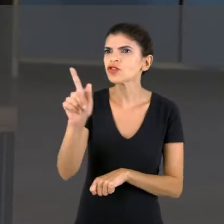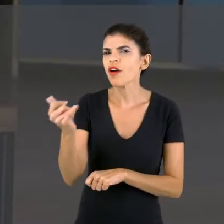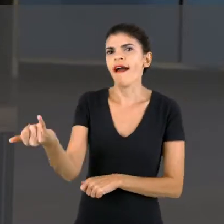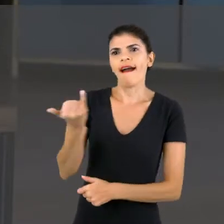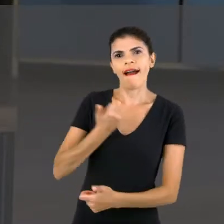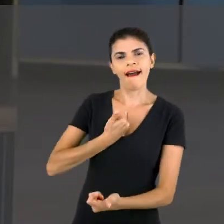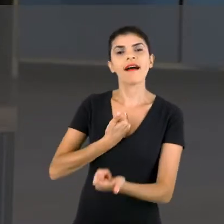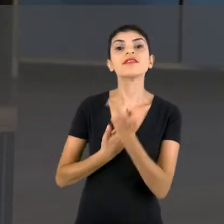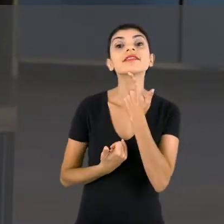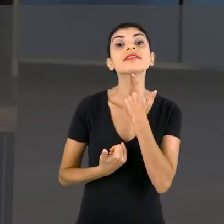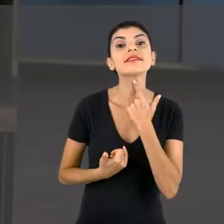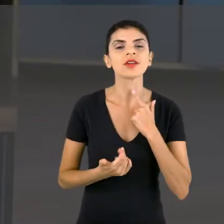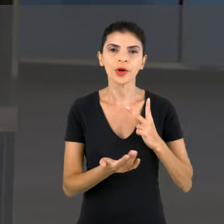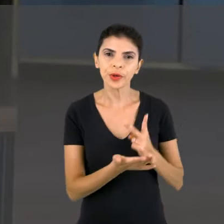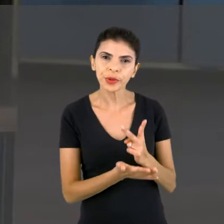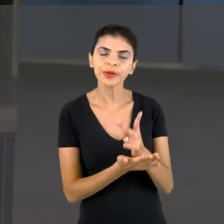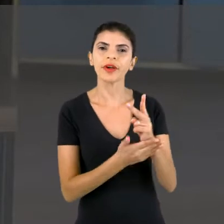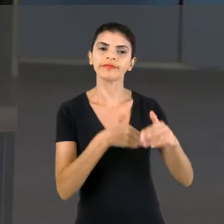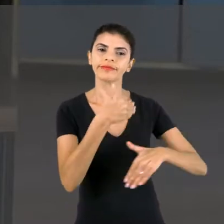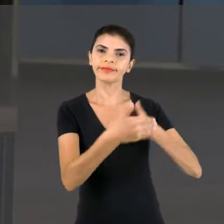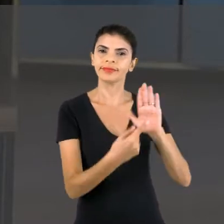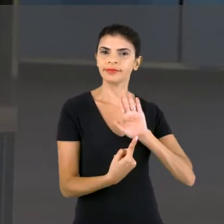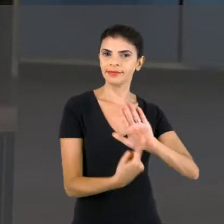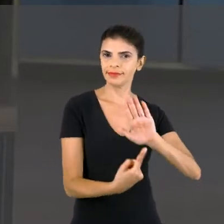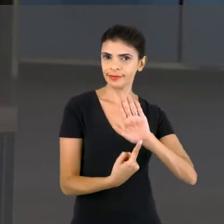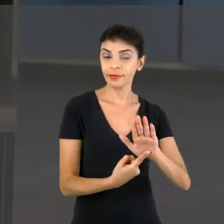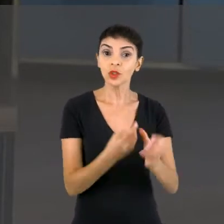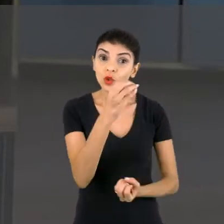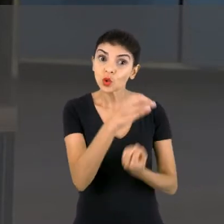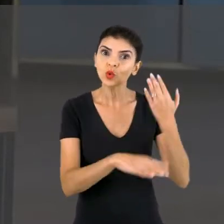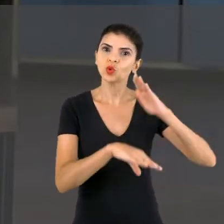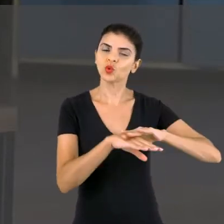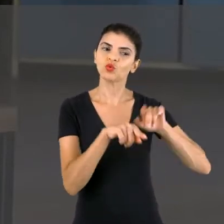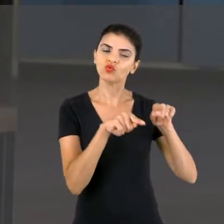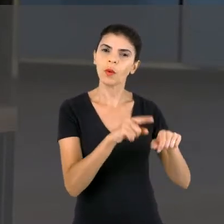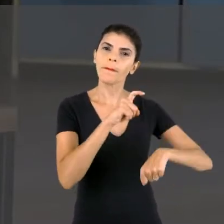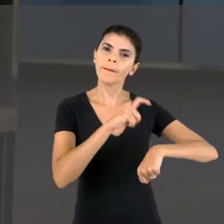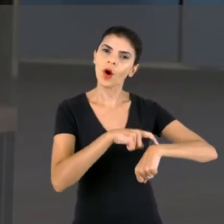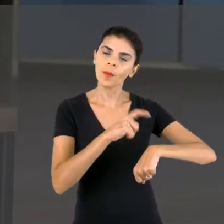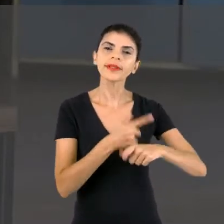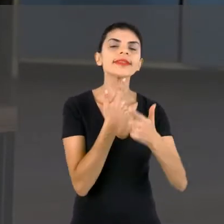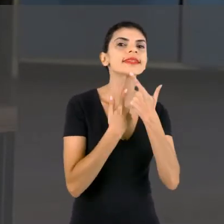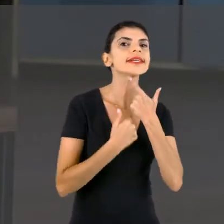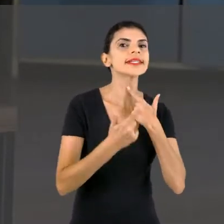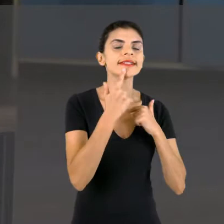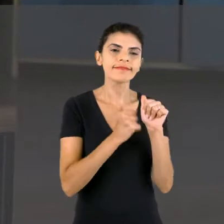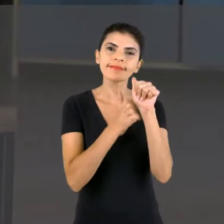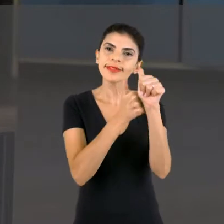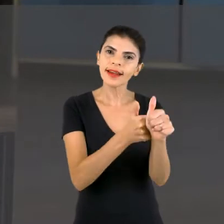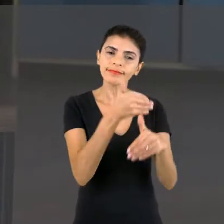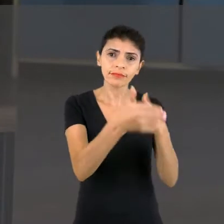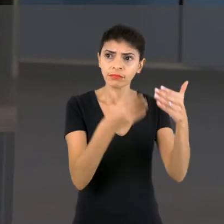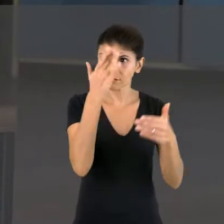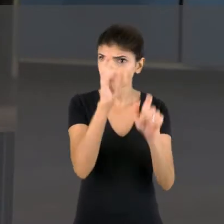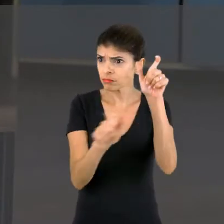algumas pessoas falaram, né, do desejo de dar continuidade a esse espetáculo, e a companhia surgiu disso, né, desse desejo de